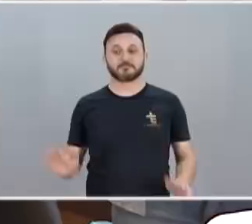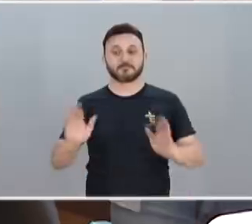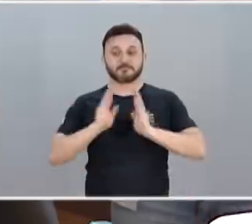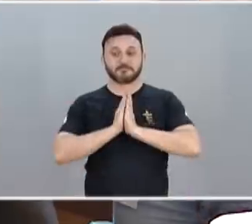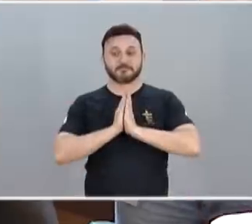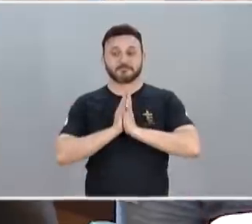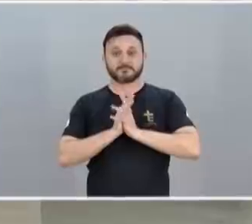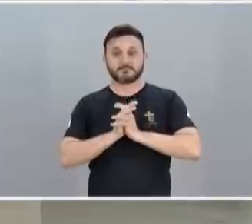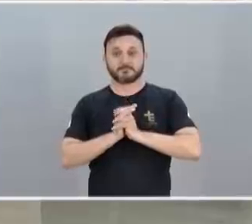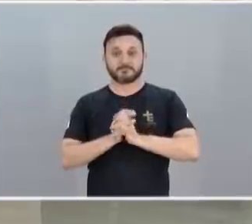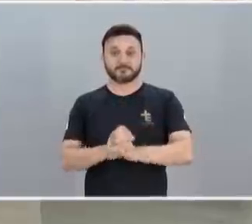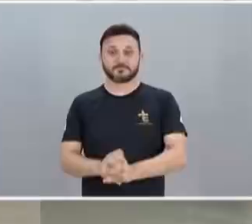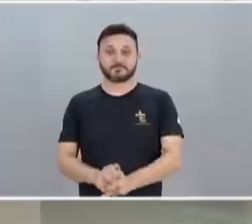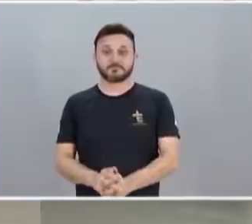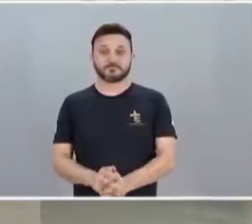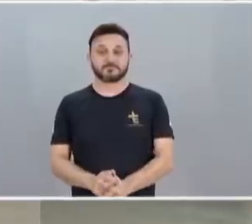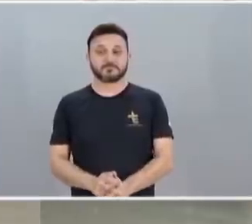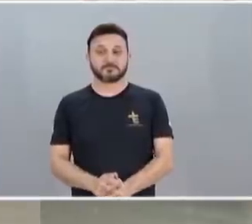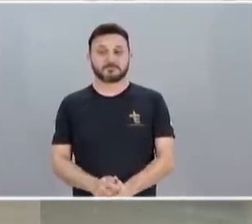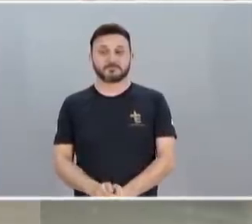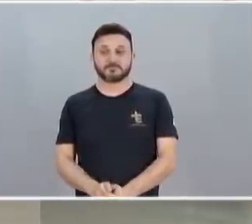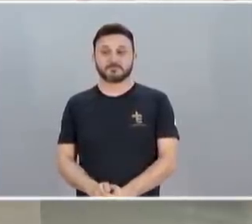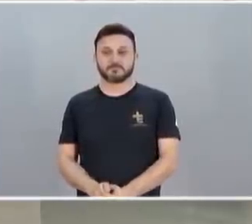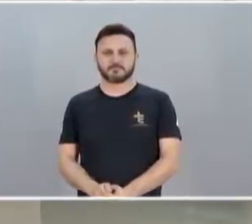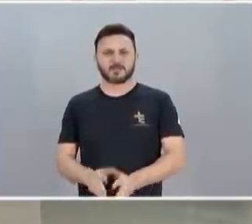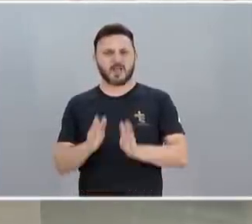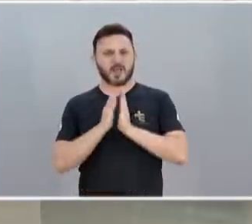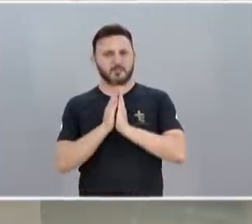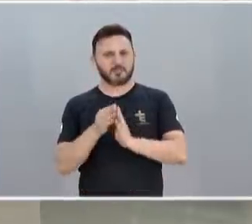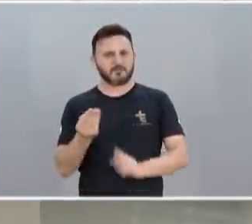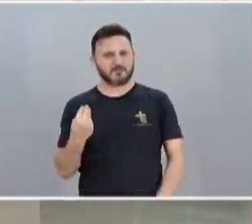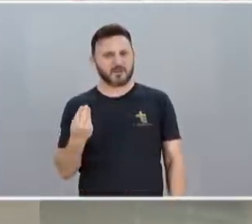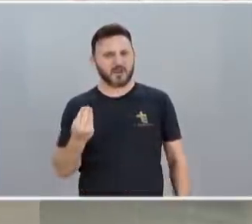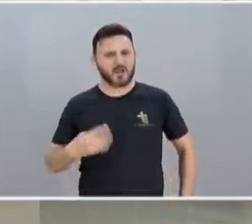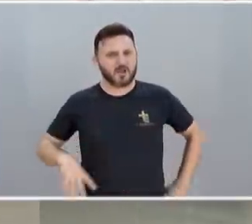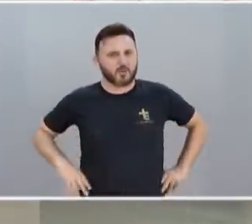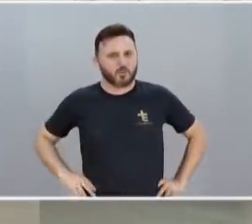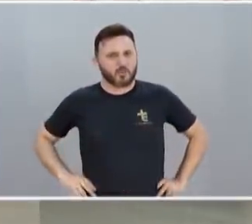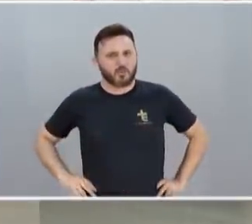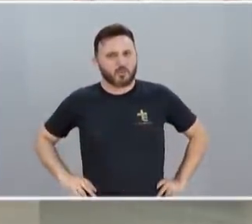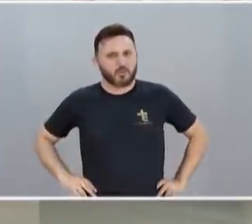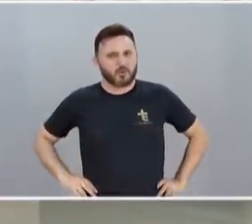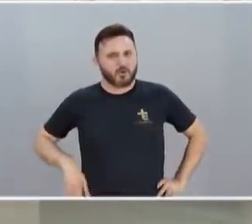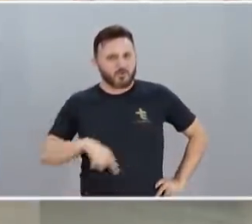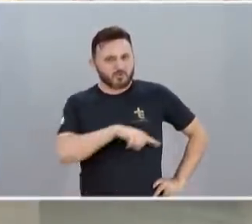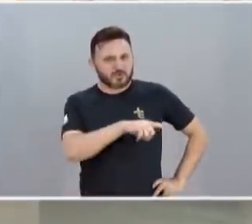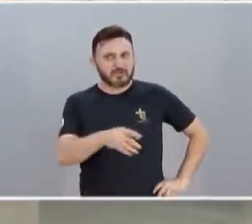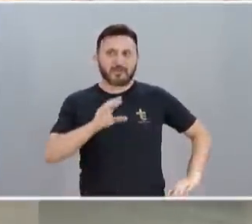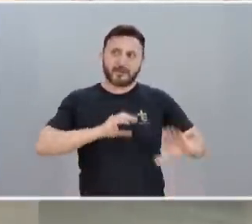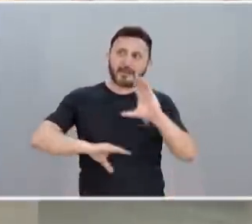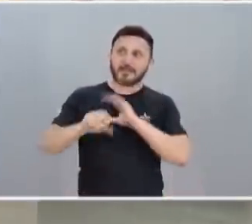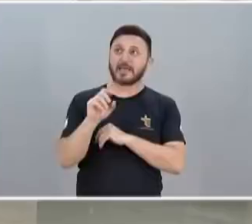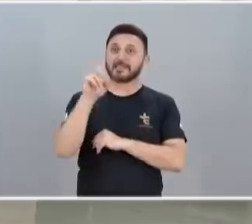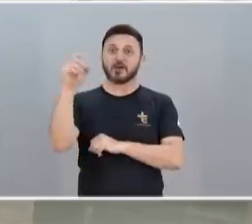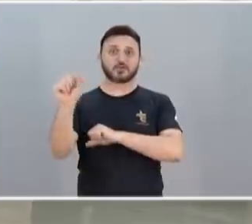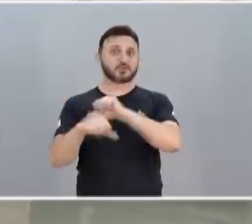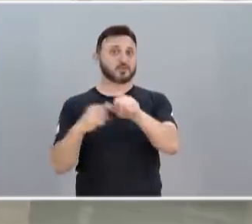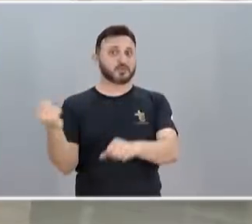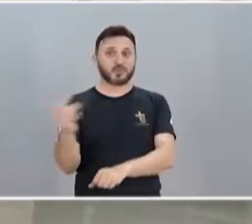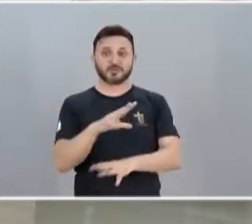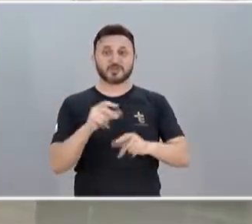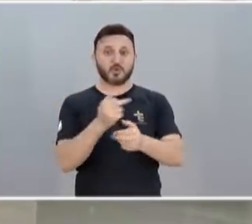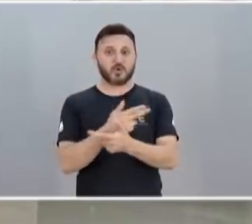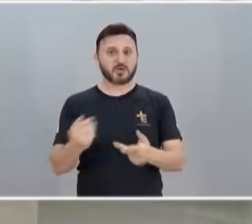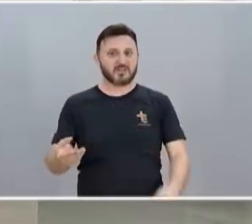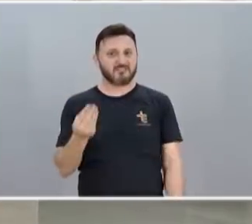Santo. Amém. Que amém xoxo, né? Para quem diz que Deus faz nova todas as coisas, vamos de novo,